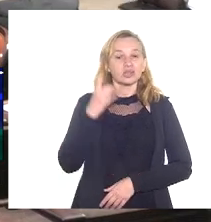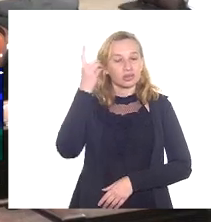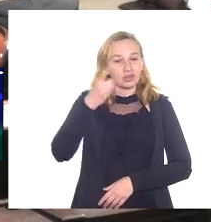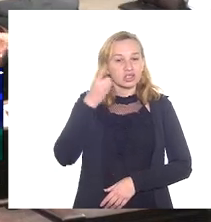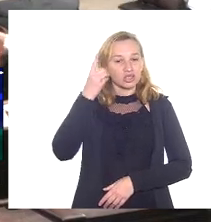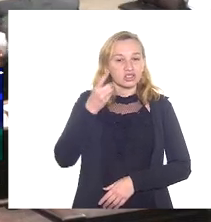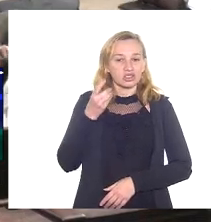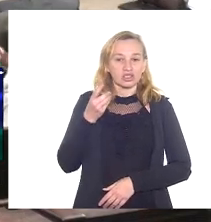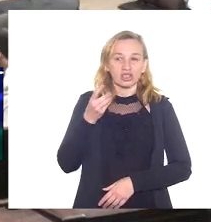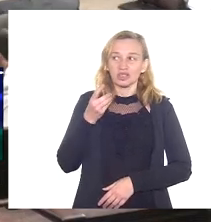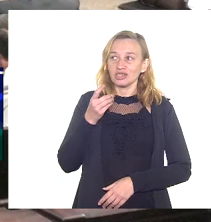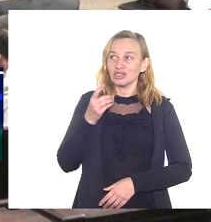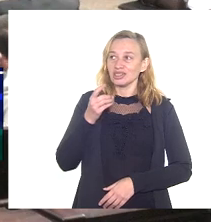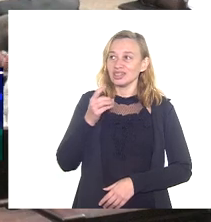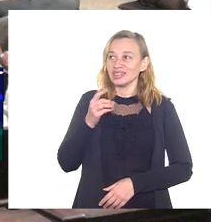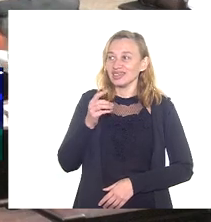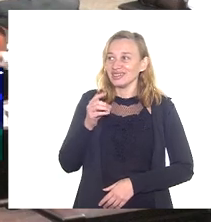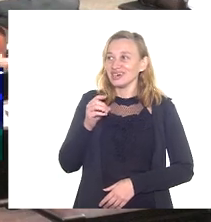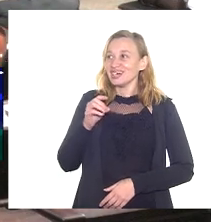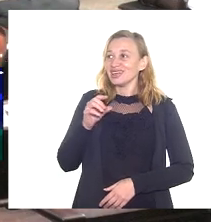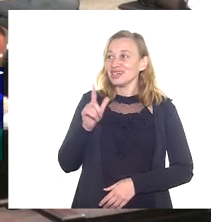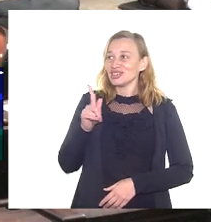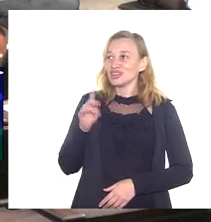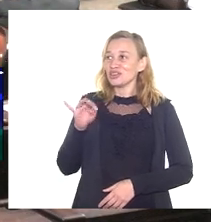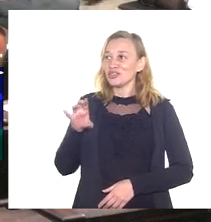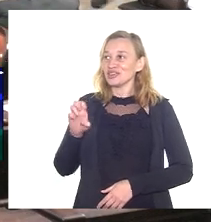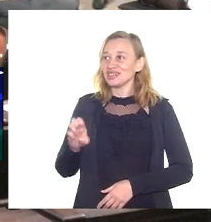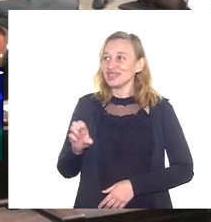Deputado Giovanni Ratinho.